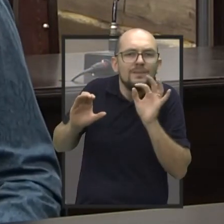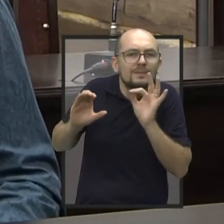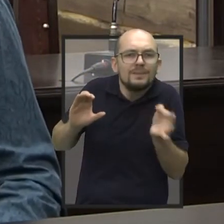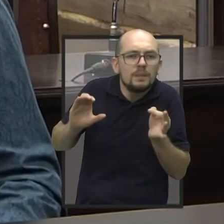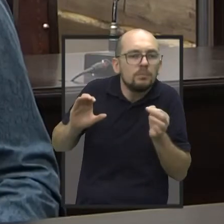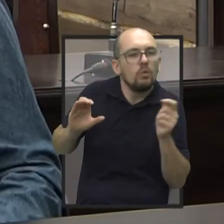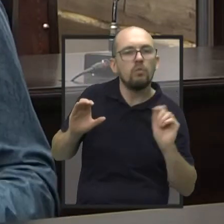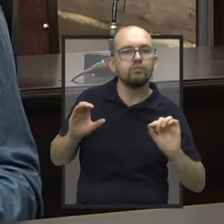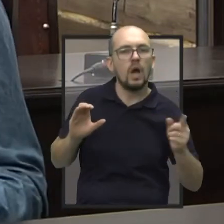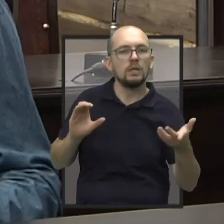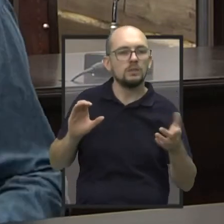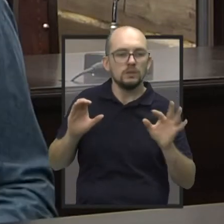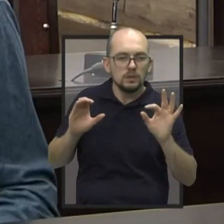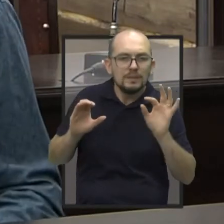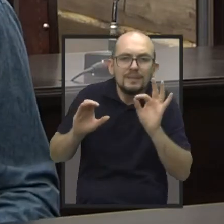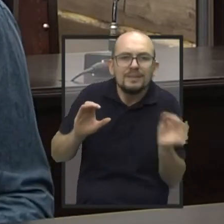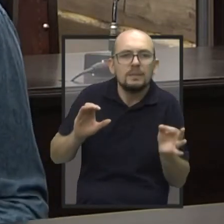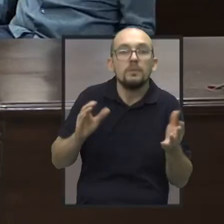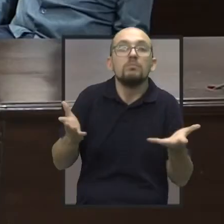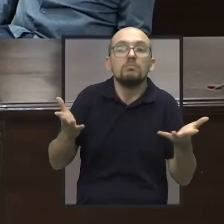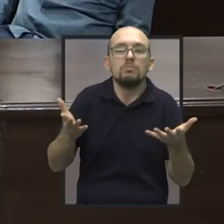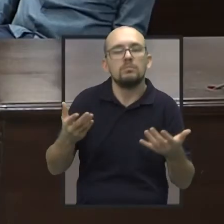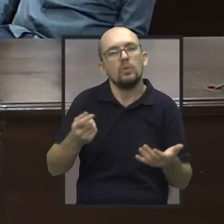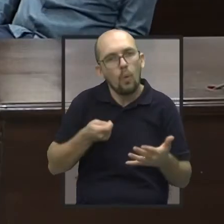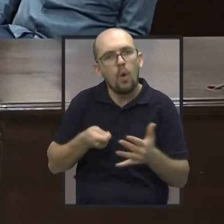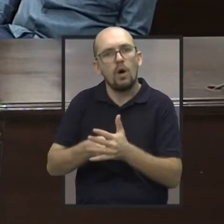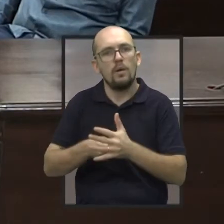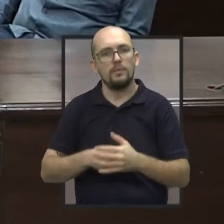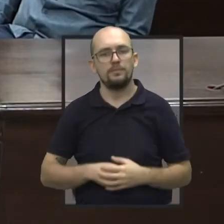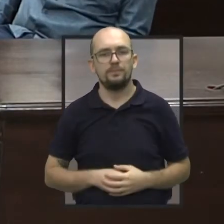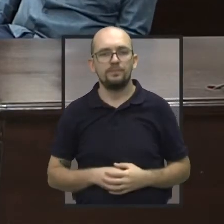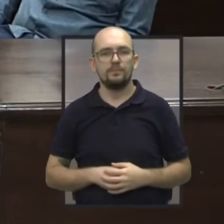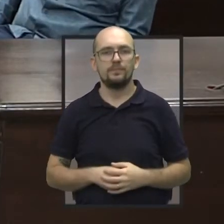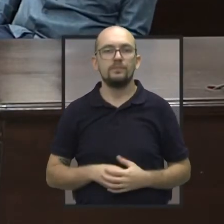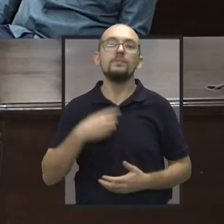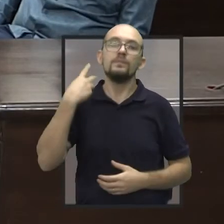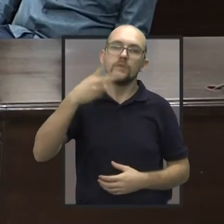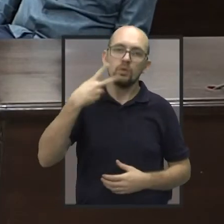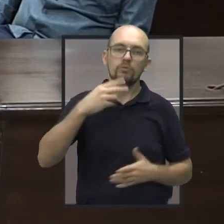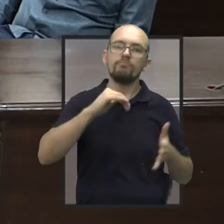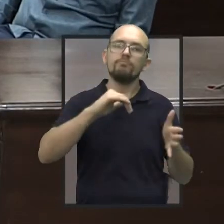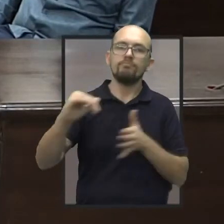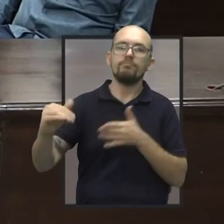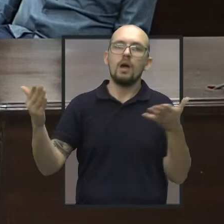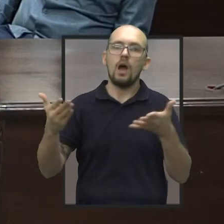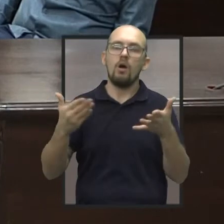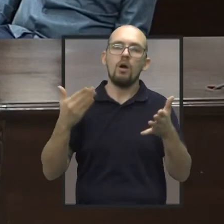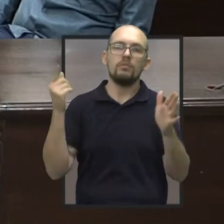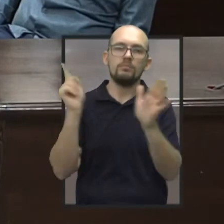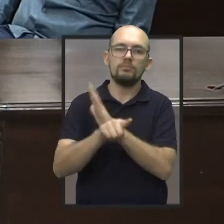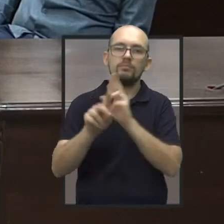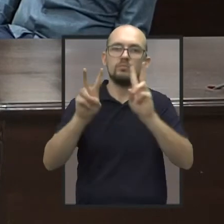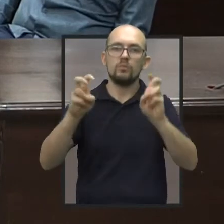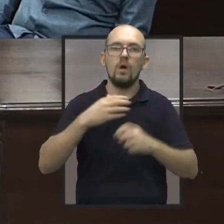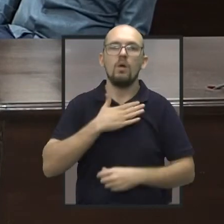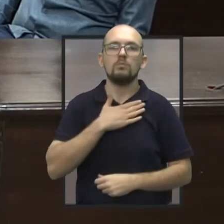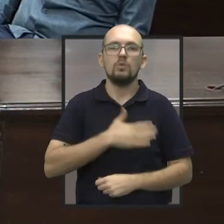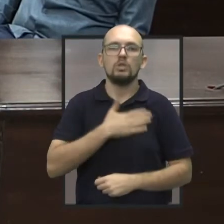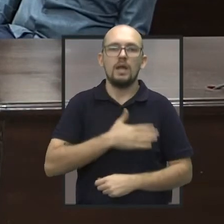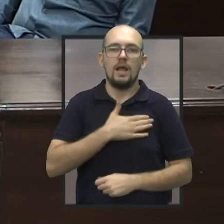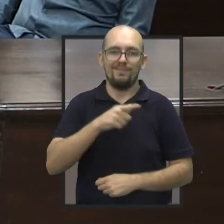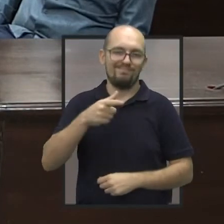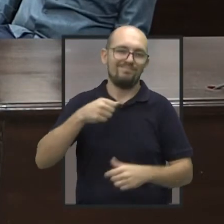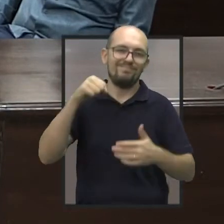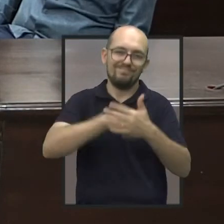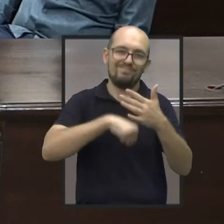em que situação que está para cobrar isso daí. Vereador, vamos falar agora um pouquinho sobre a região do Pouso Alegre de Baixo, que o senhor atua